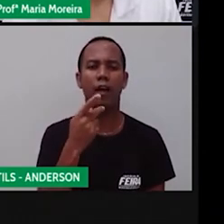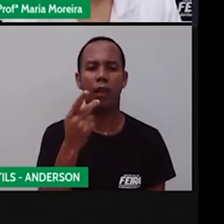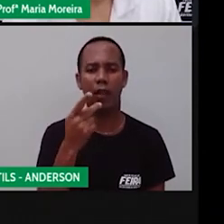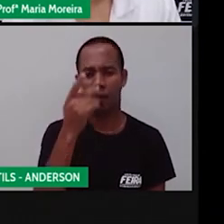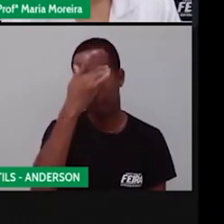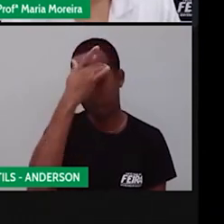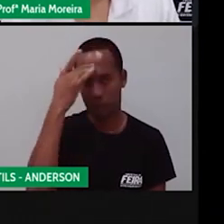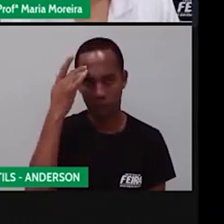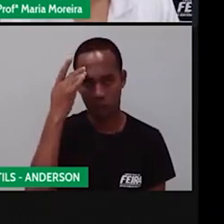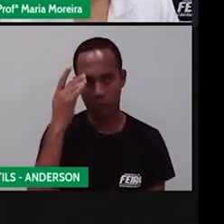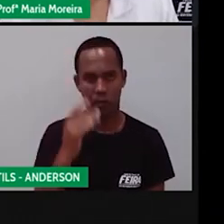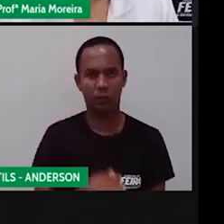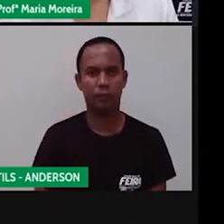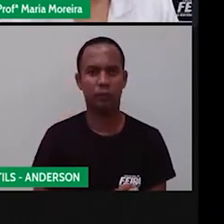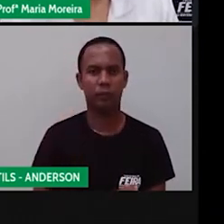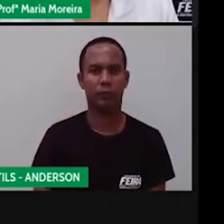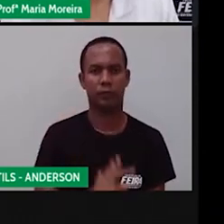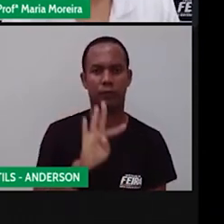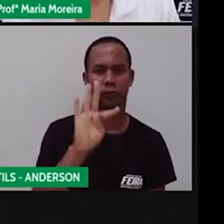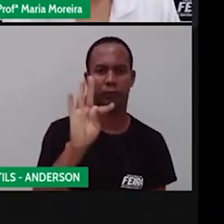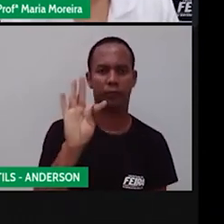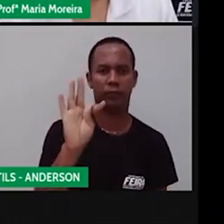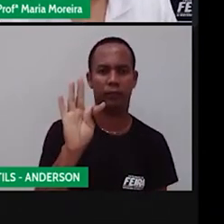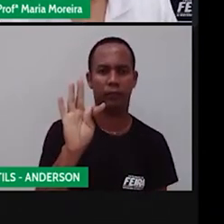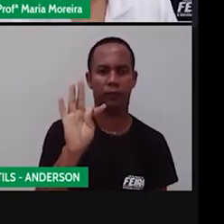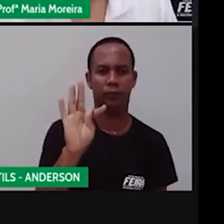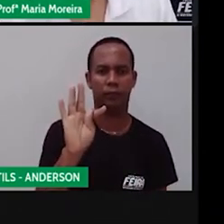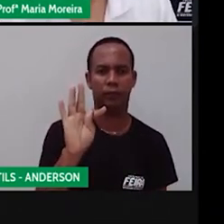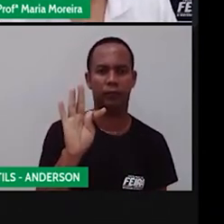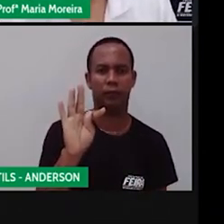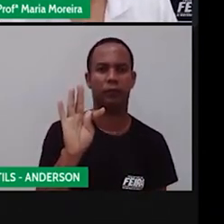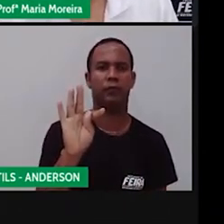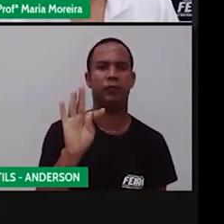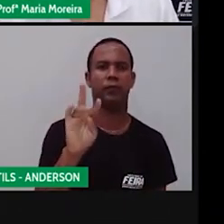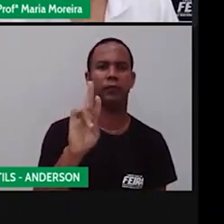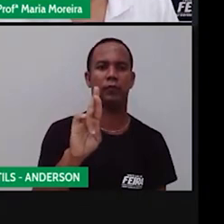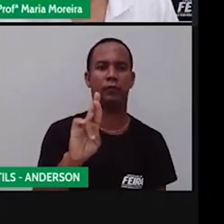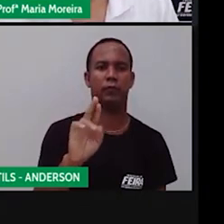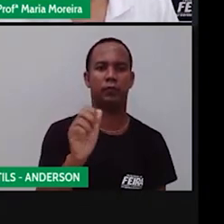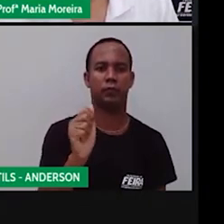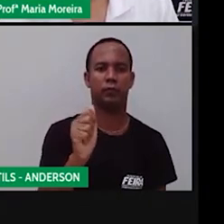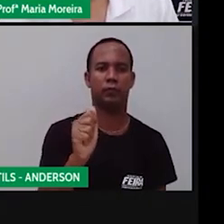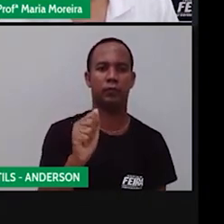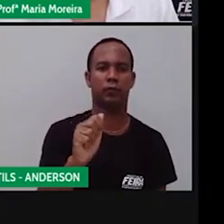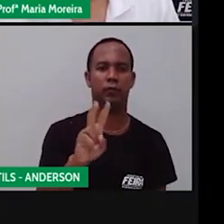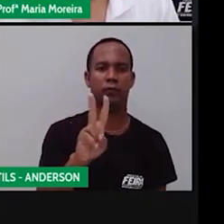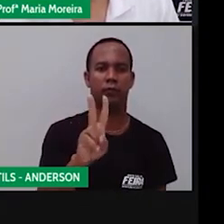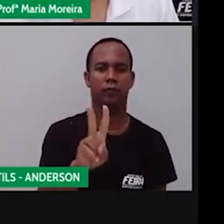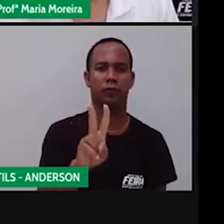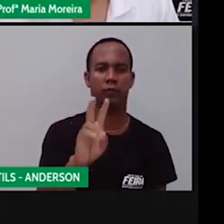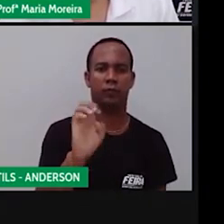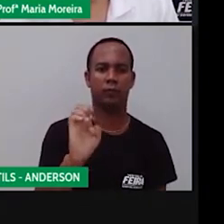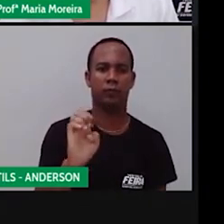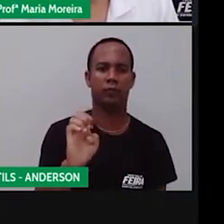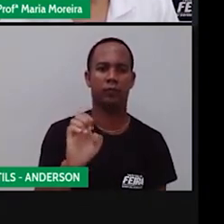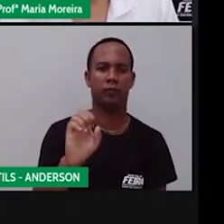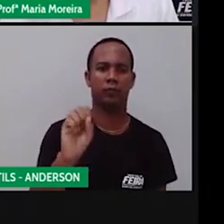de alguém. E o nome desse tracinho, que não é tracinho, tá? É o quê?